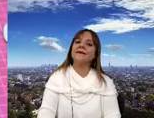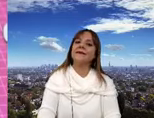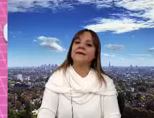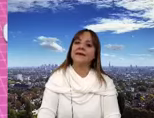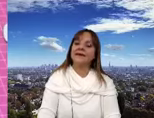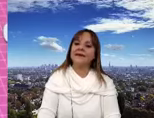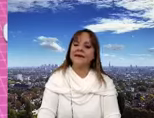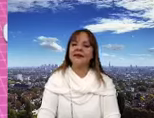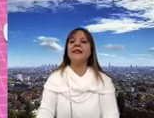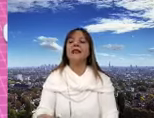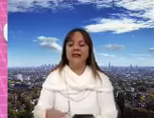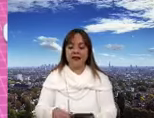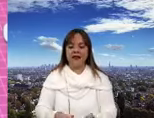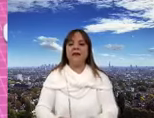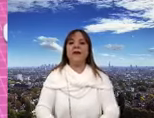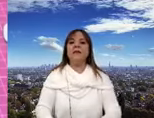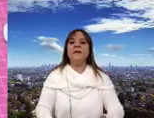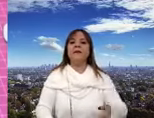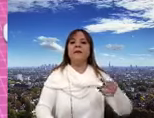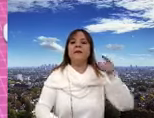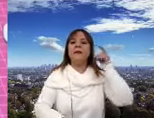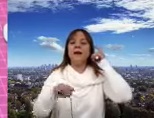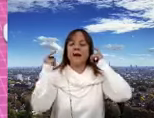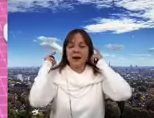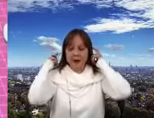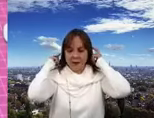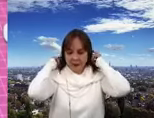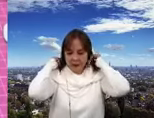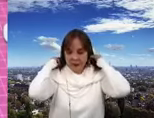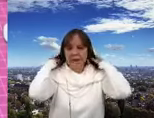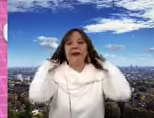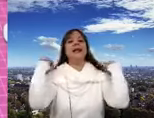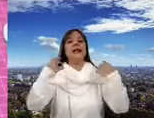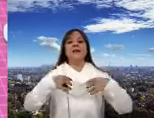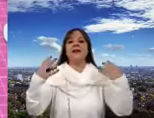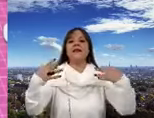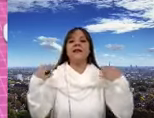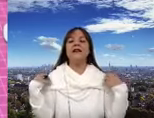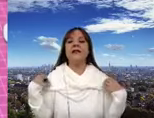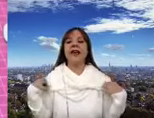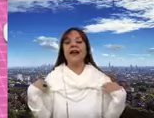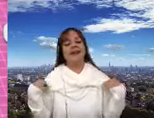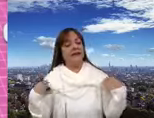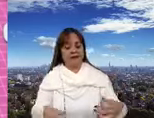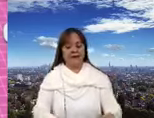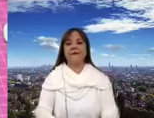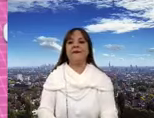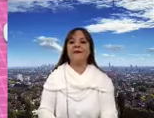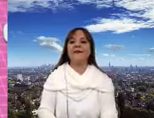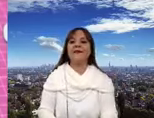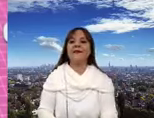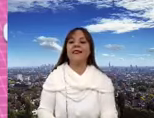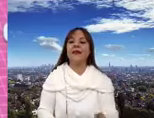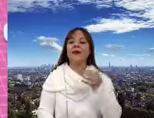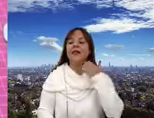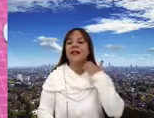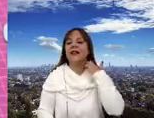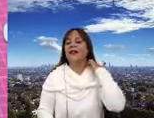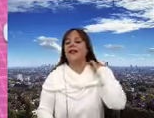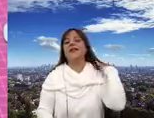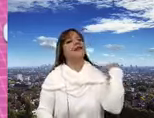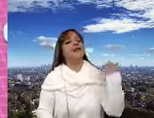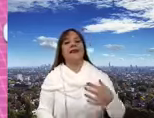afundo. Sim. Então vai ficar grosso, tá vendo, ó? Para dar expressão, né? Isso, Fica para não bonito. ficar aquele olho